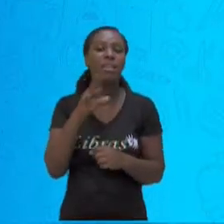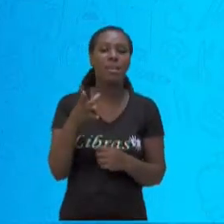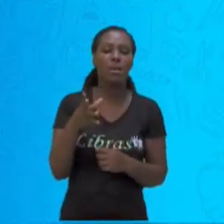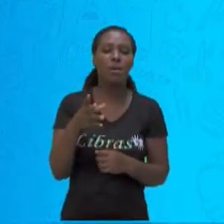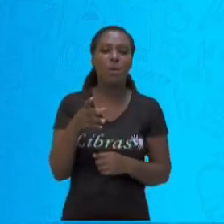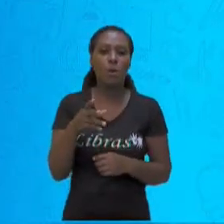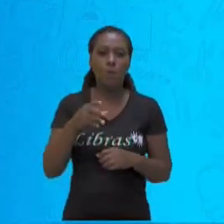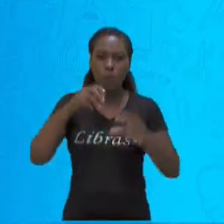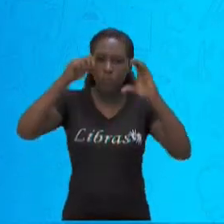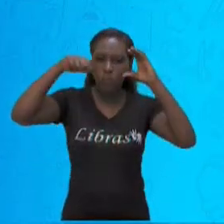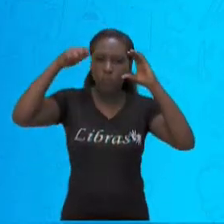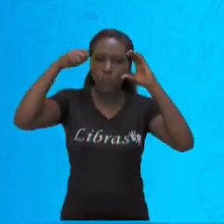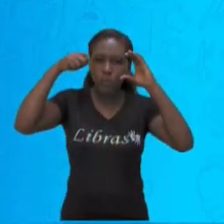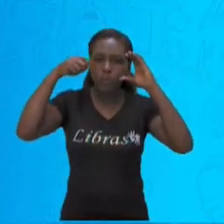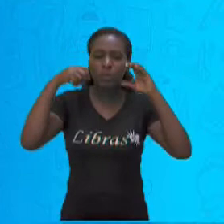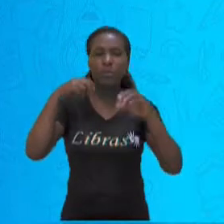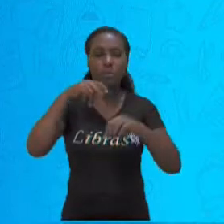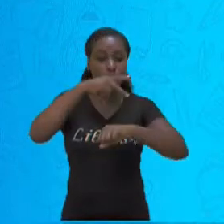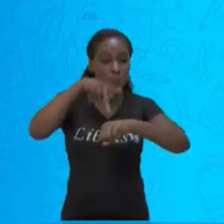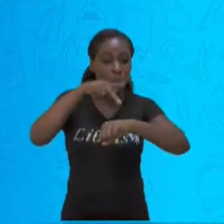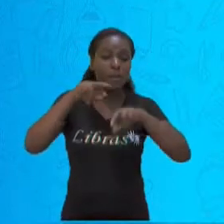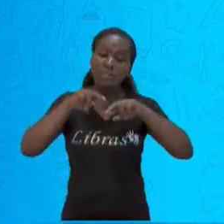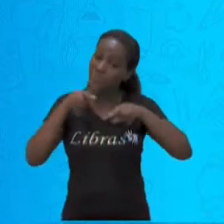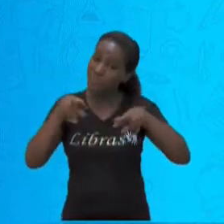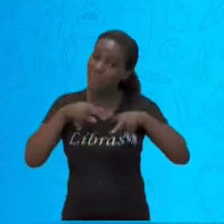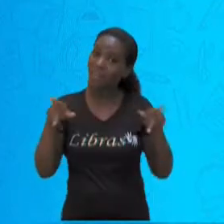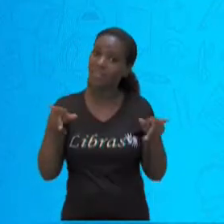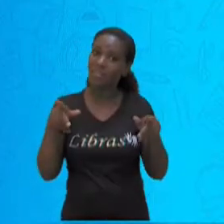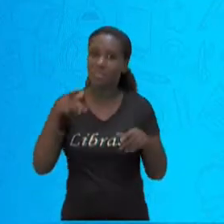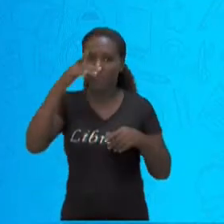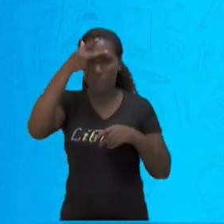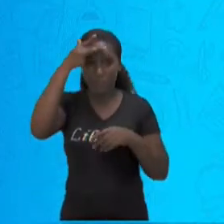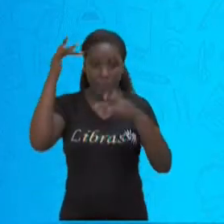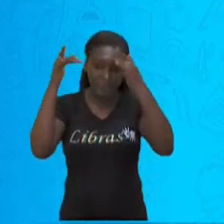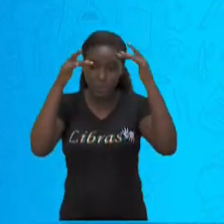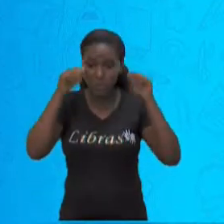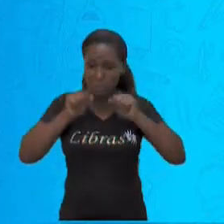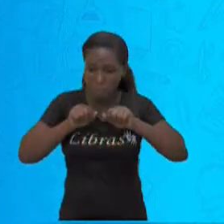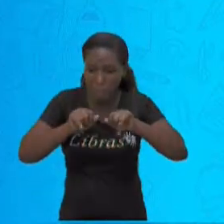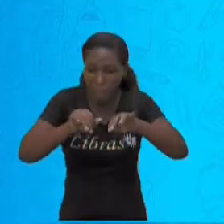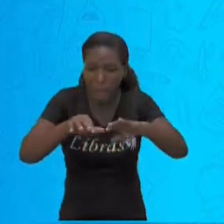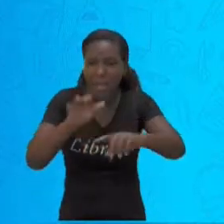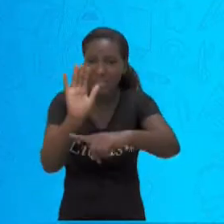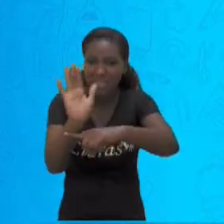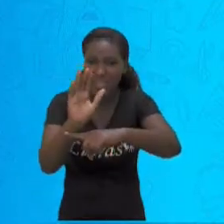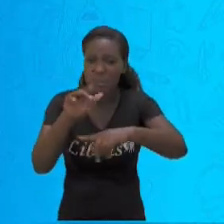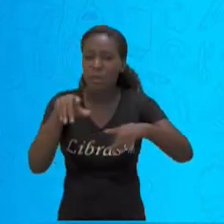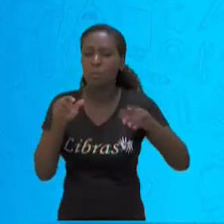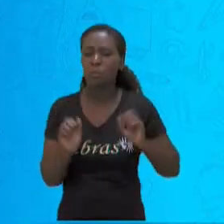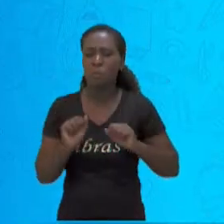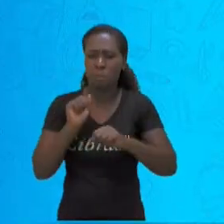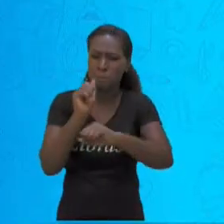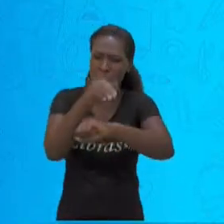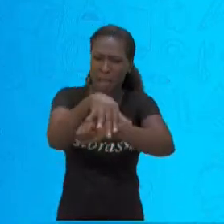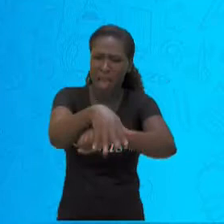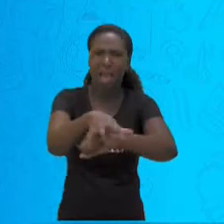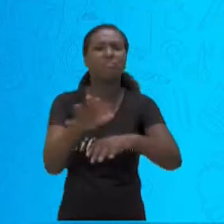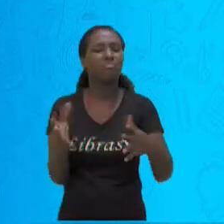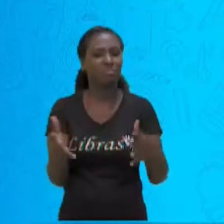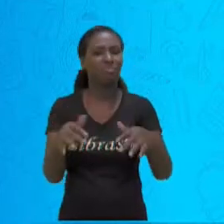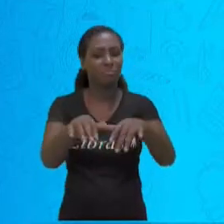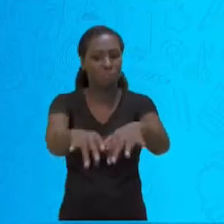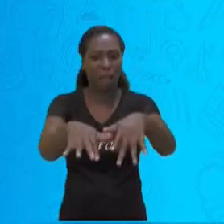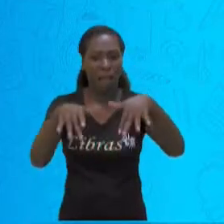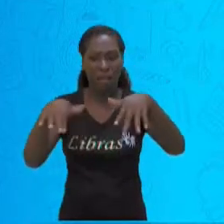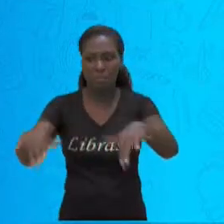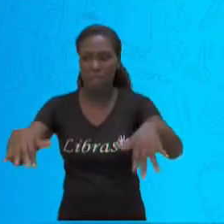Isso é um dos mecanismos da globalização. A nossa